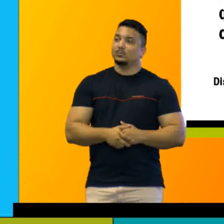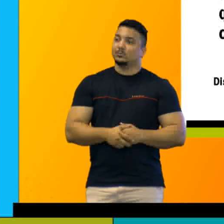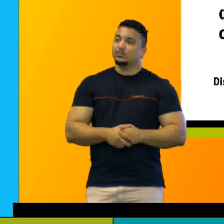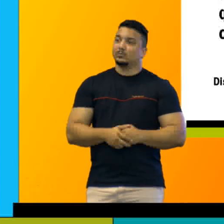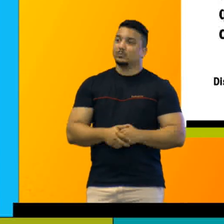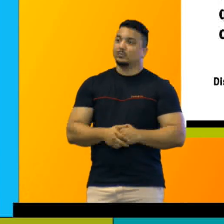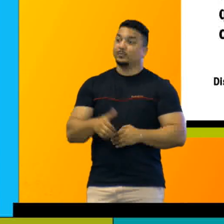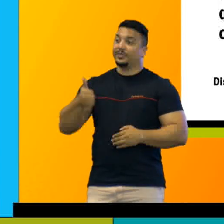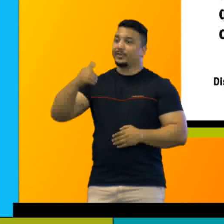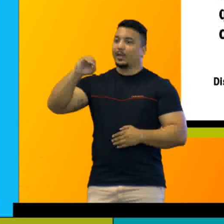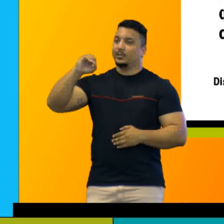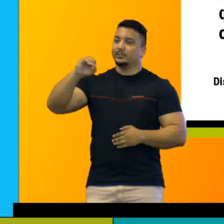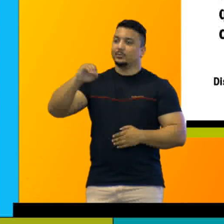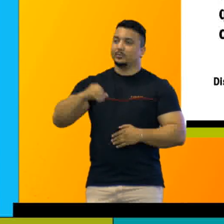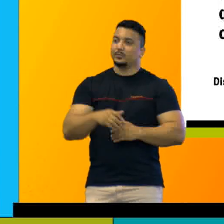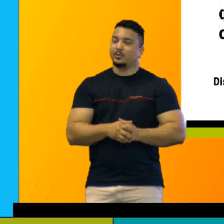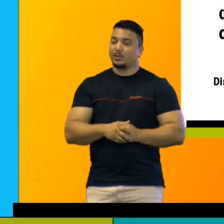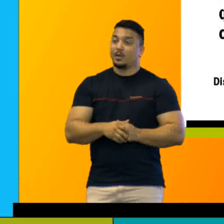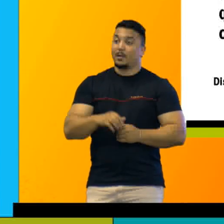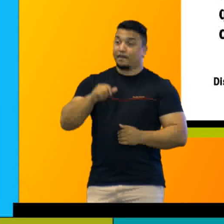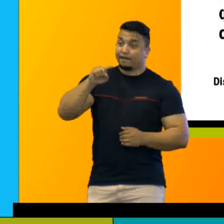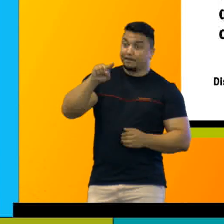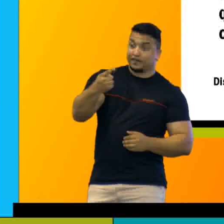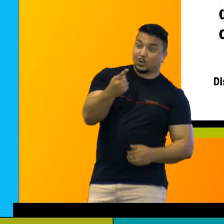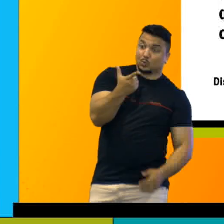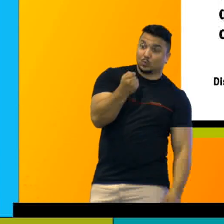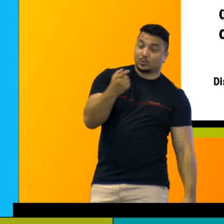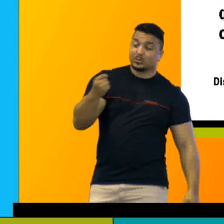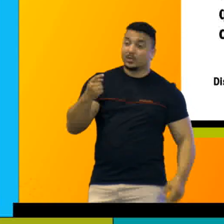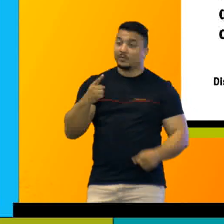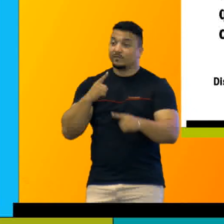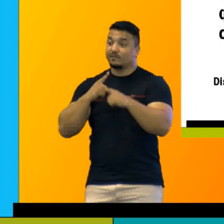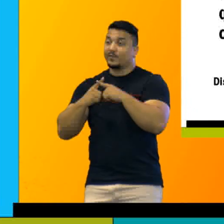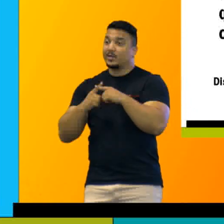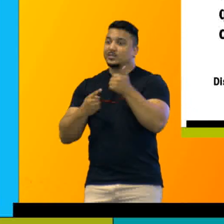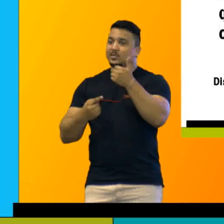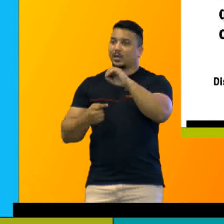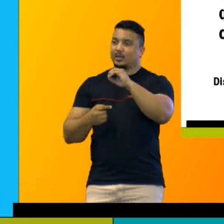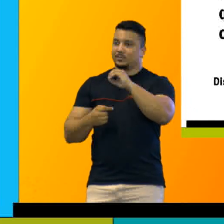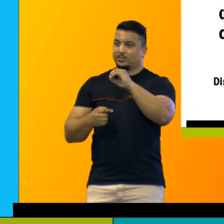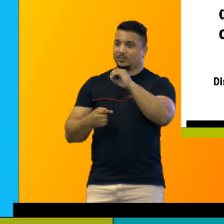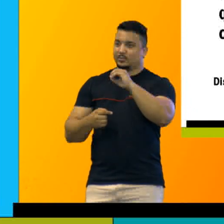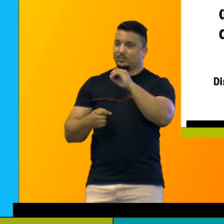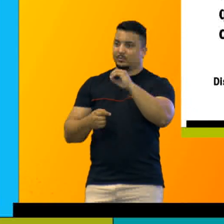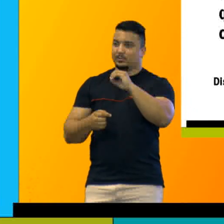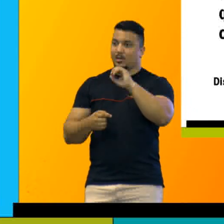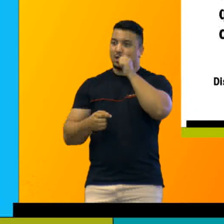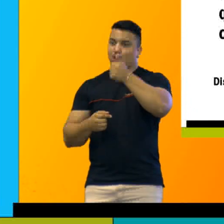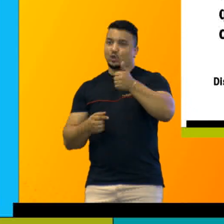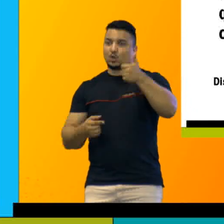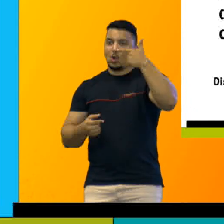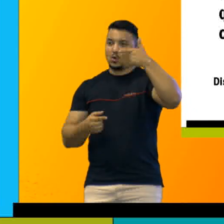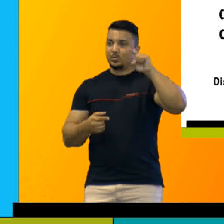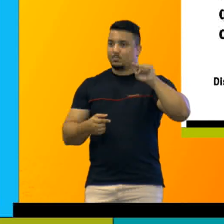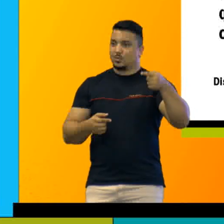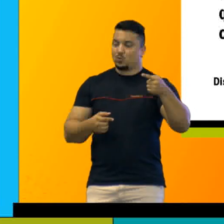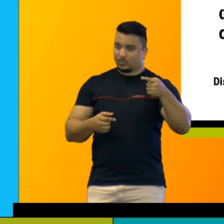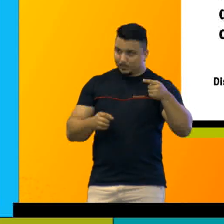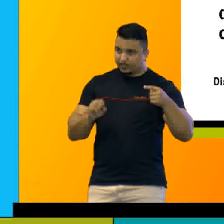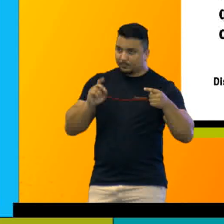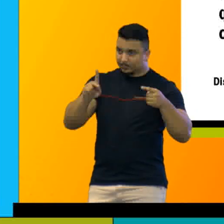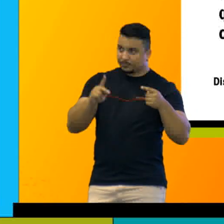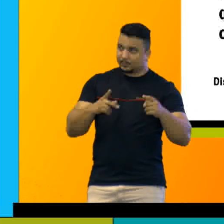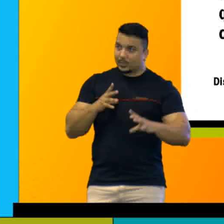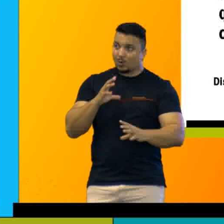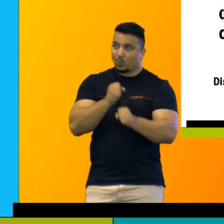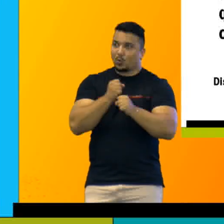comprou 10. Não era 1.200? Era 1.200. Mas ele comprou quantos? 10. Então já tem